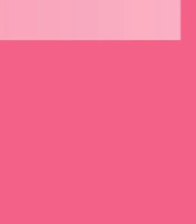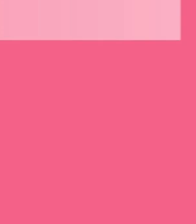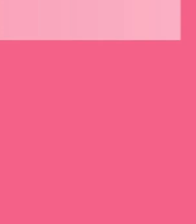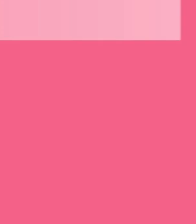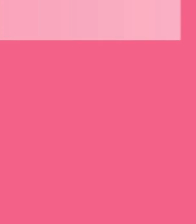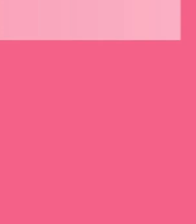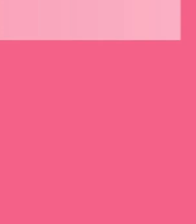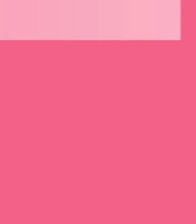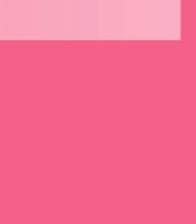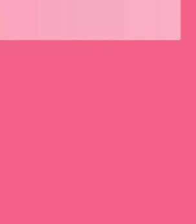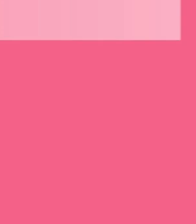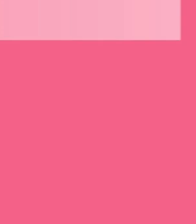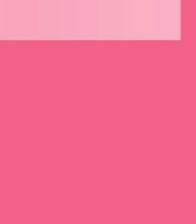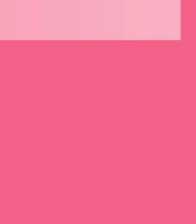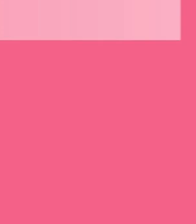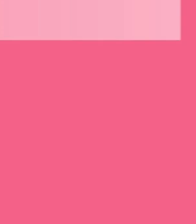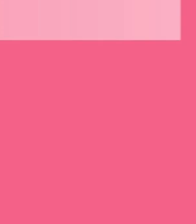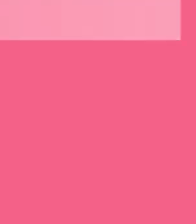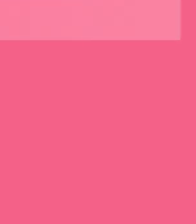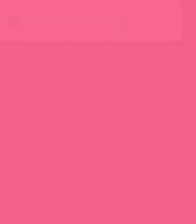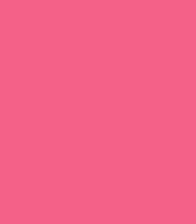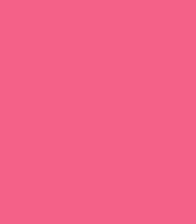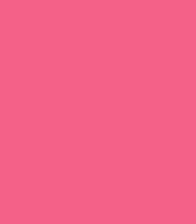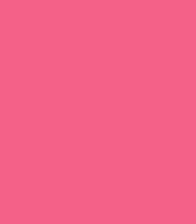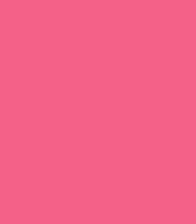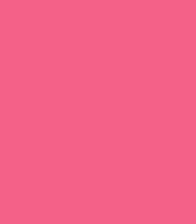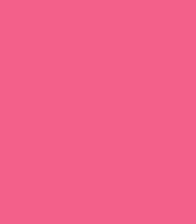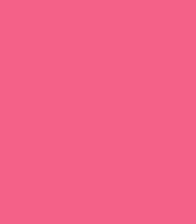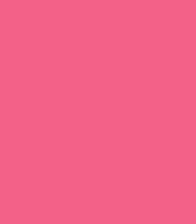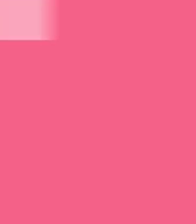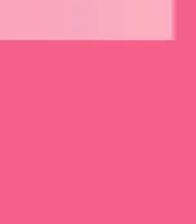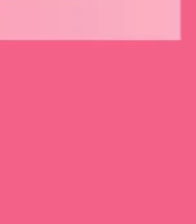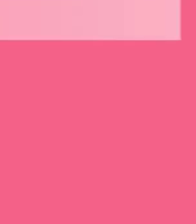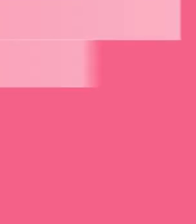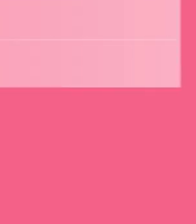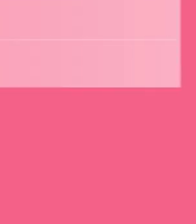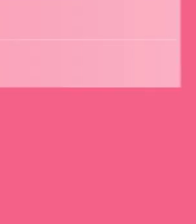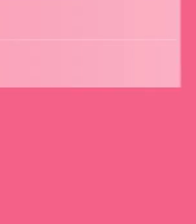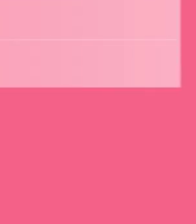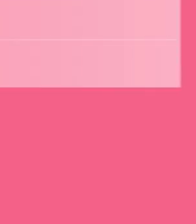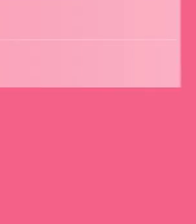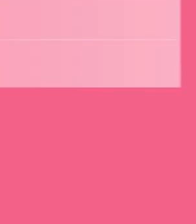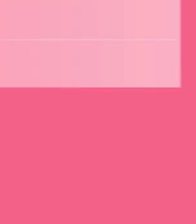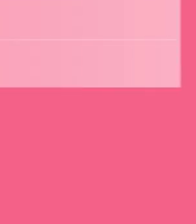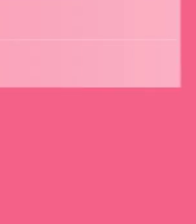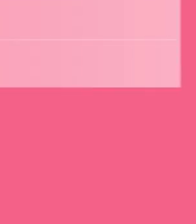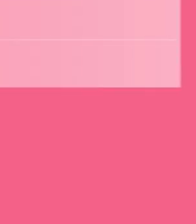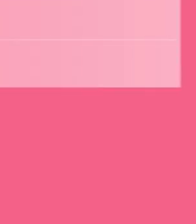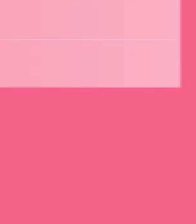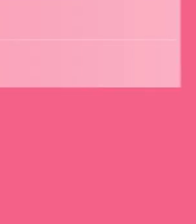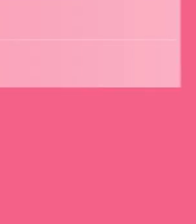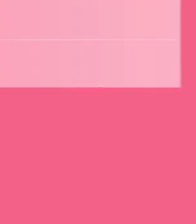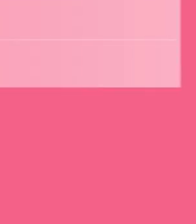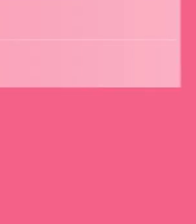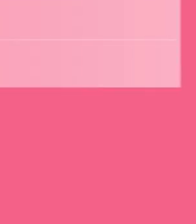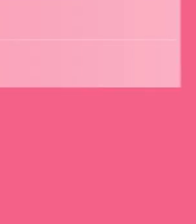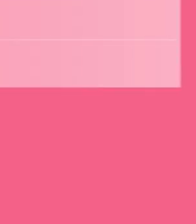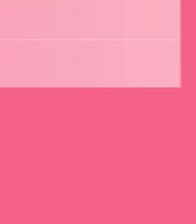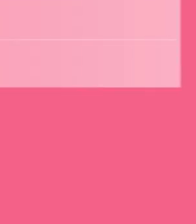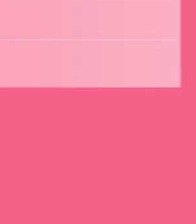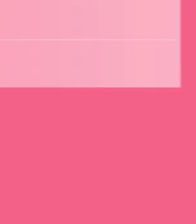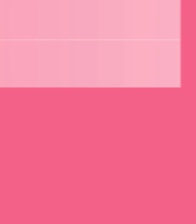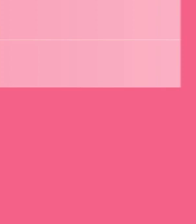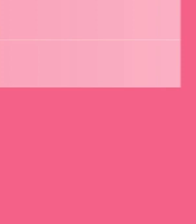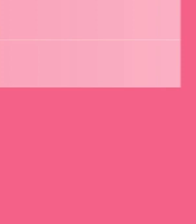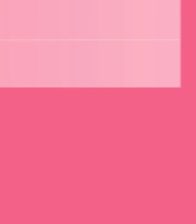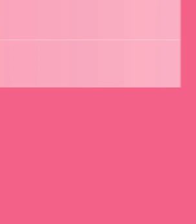R$ 1.126, mais benefícios. Oportunidade para assistente contábil fiscal. Para se candidatar, é preciso ter